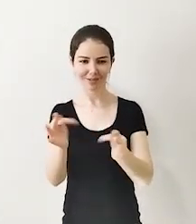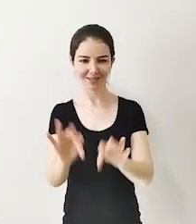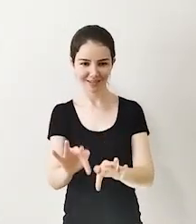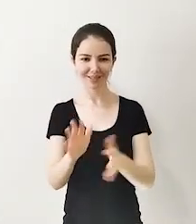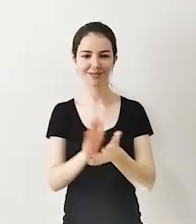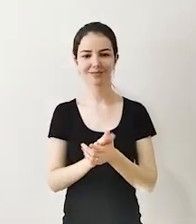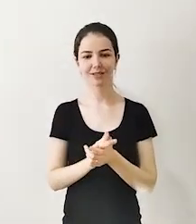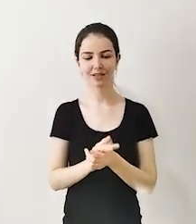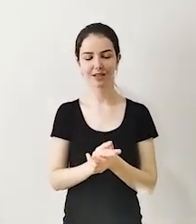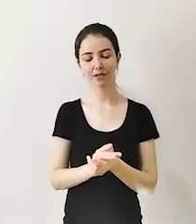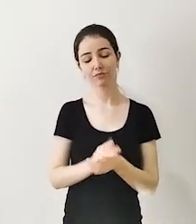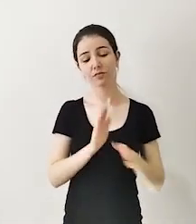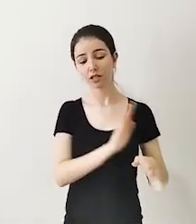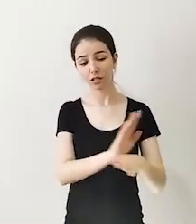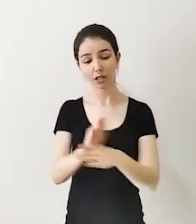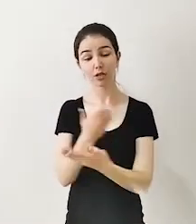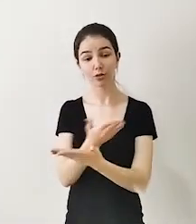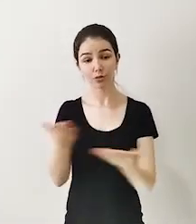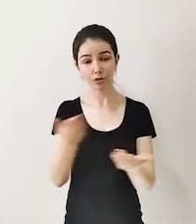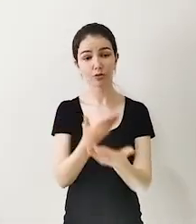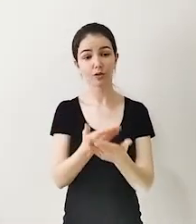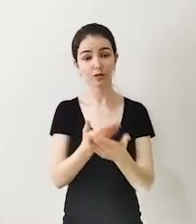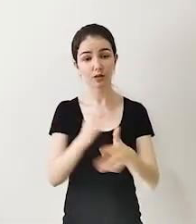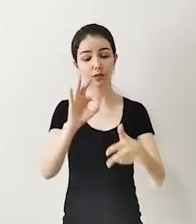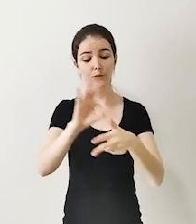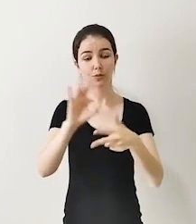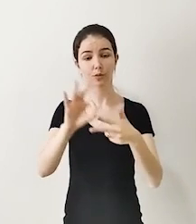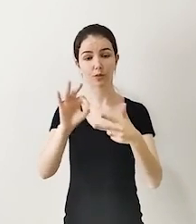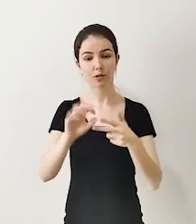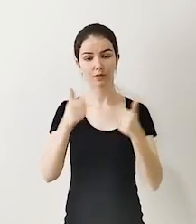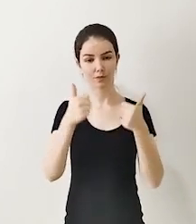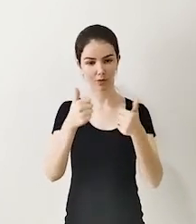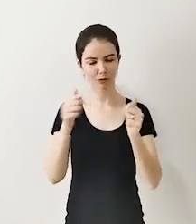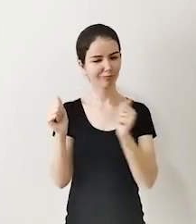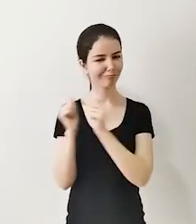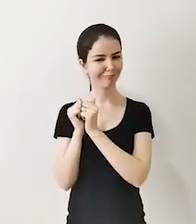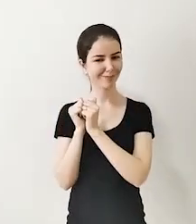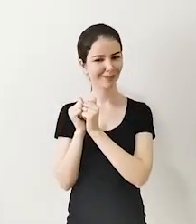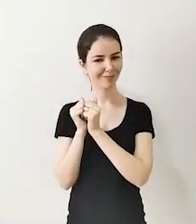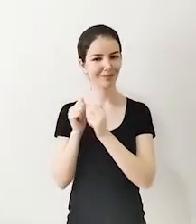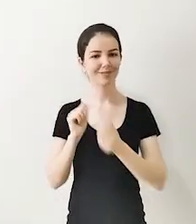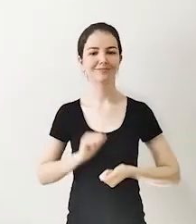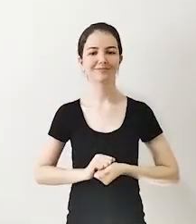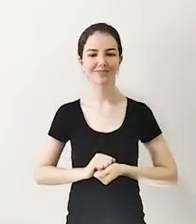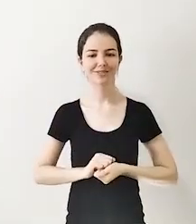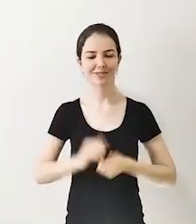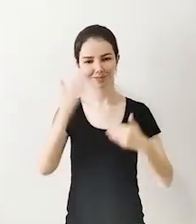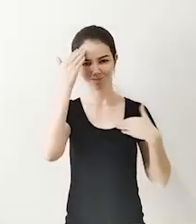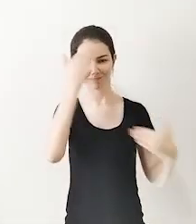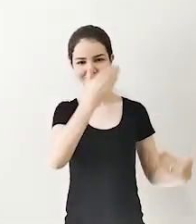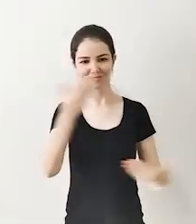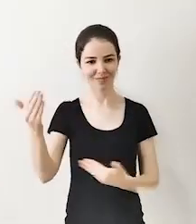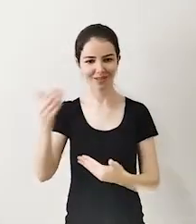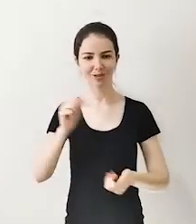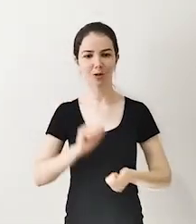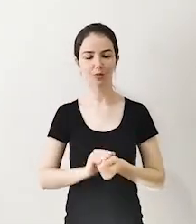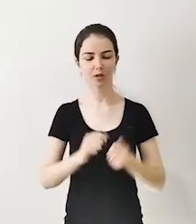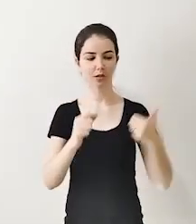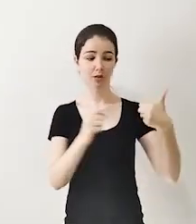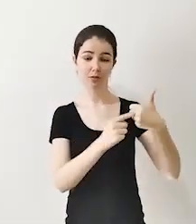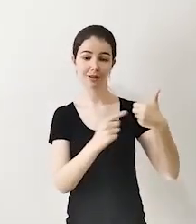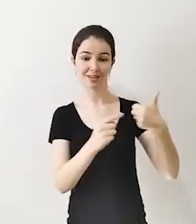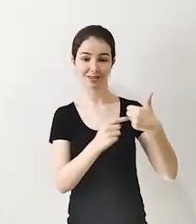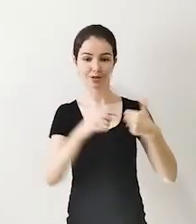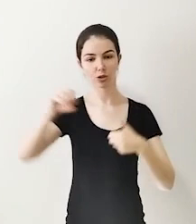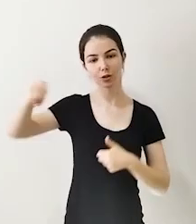ajude vocês a estudar aí para esse Enemzão. Beleza? Fechou? Tamo junto. Muito obrigada. Dá o joinha